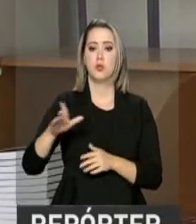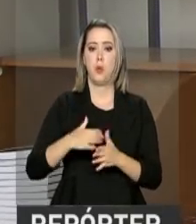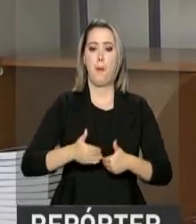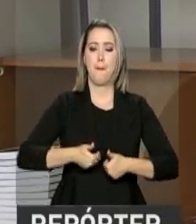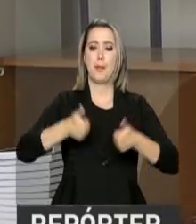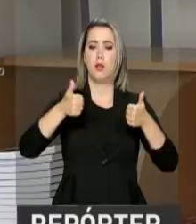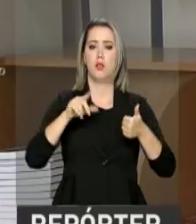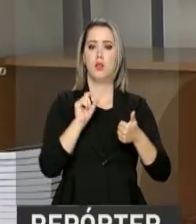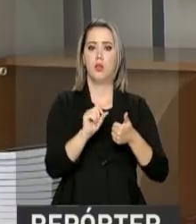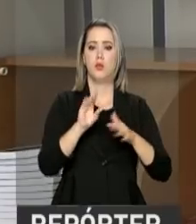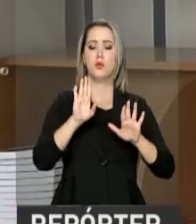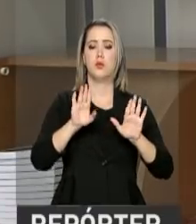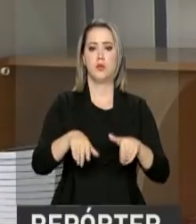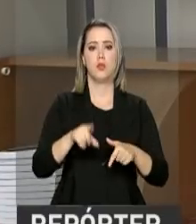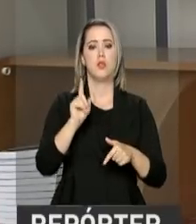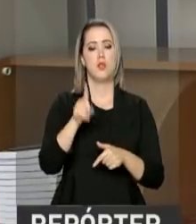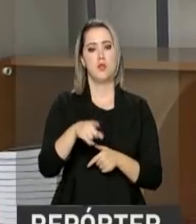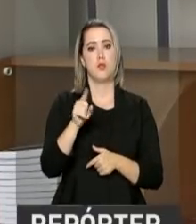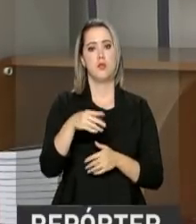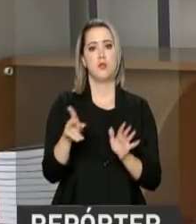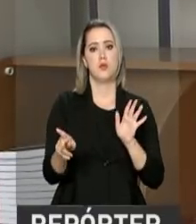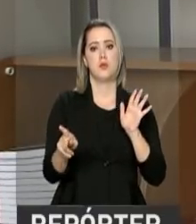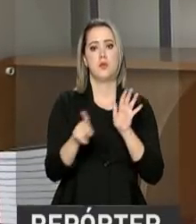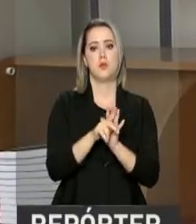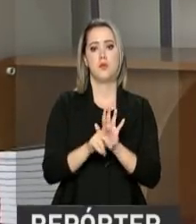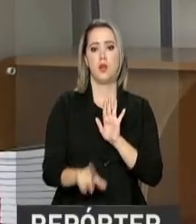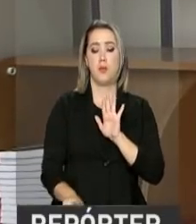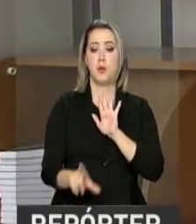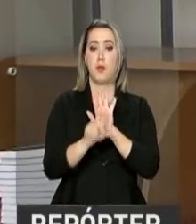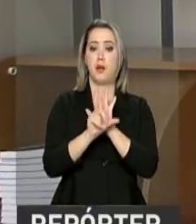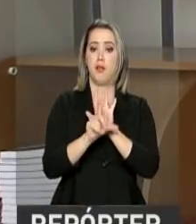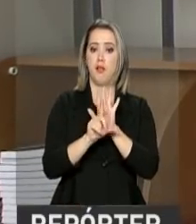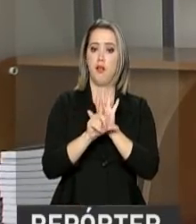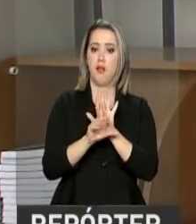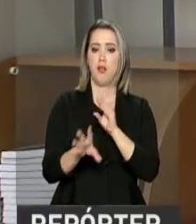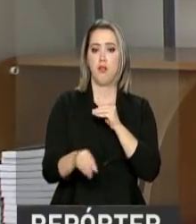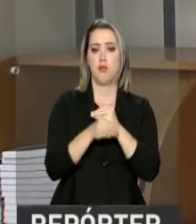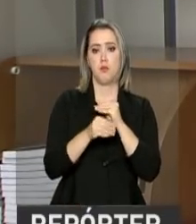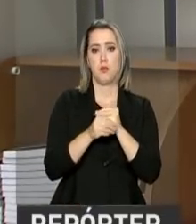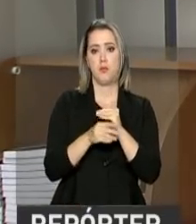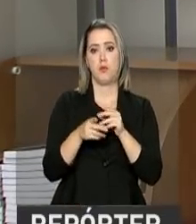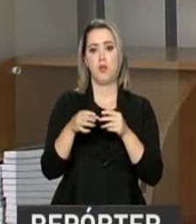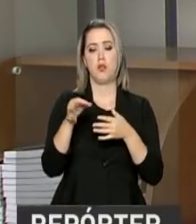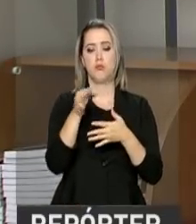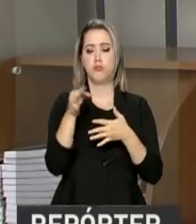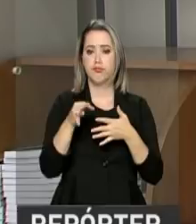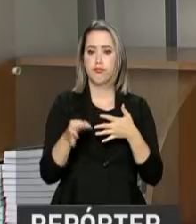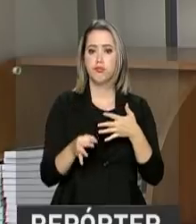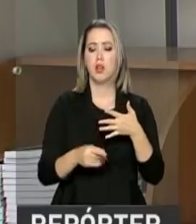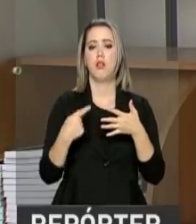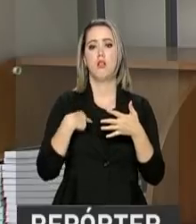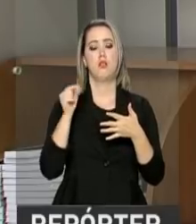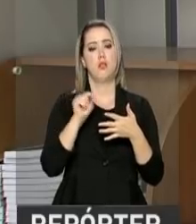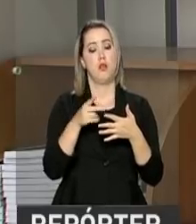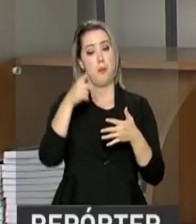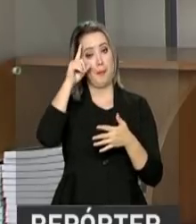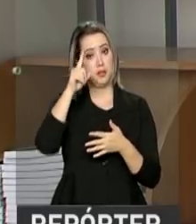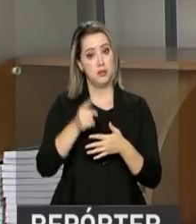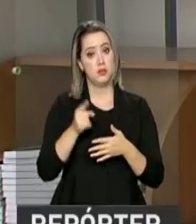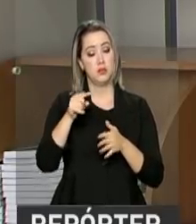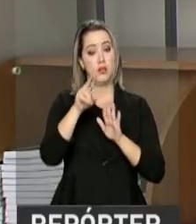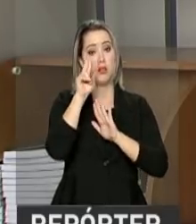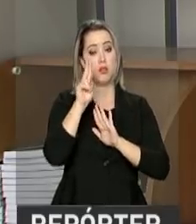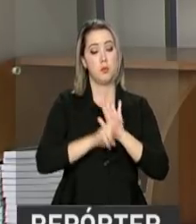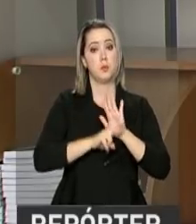claro que é na própria lei complementar e na sua regulamentação se estabelece regras